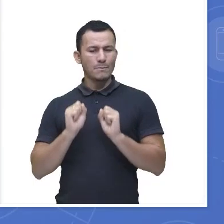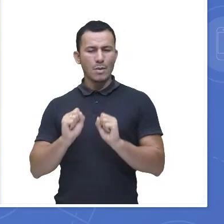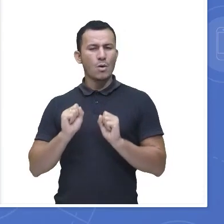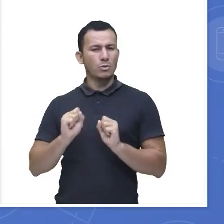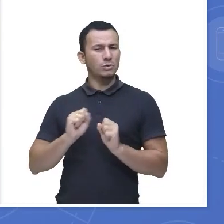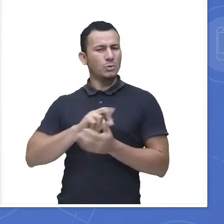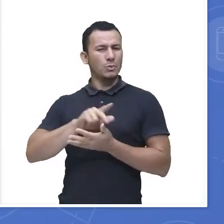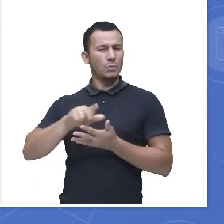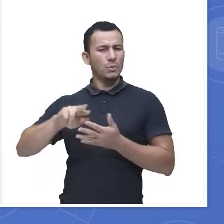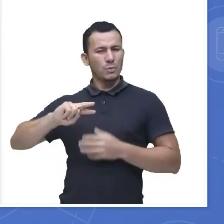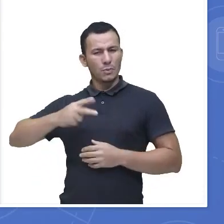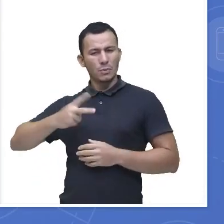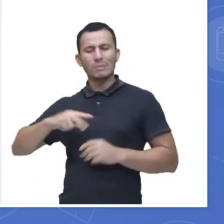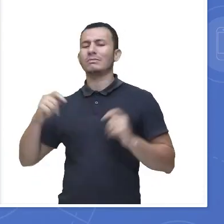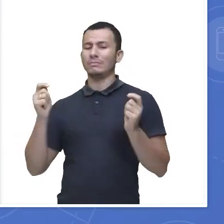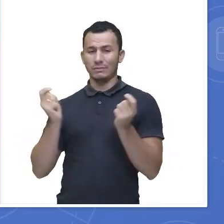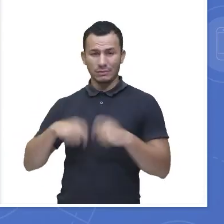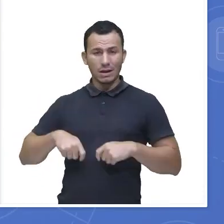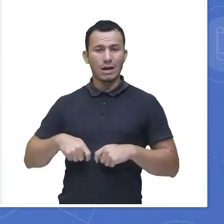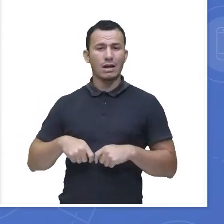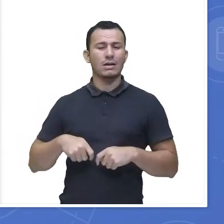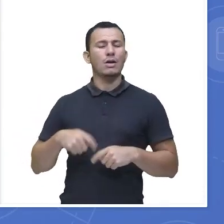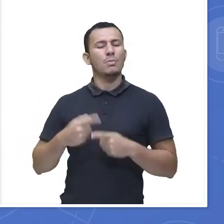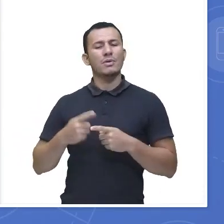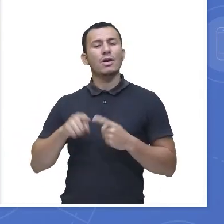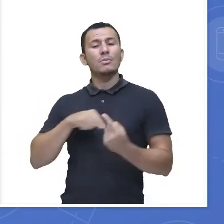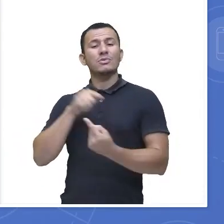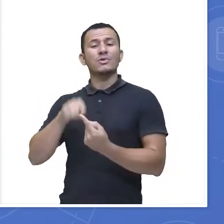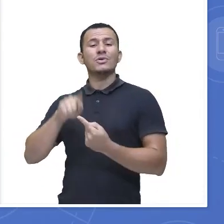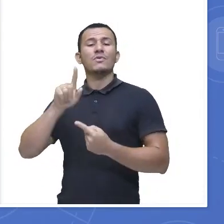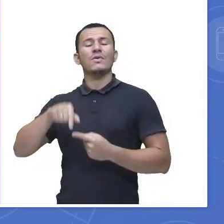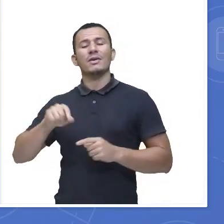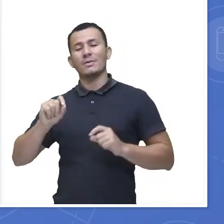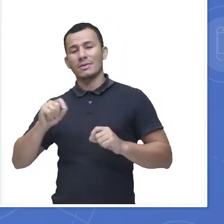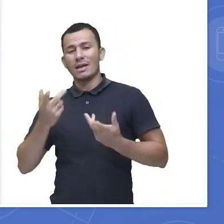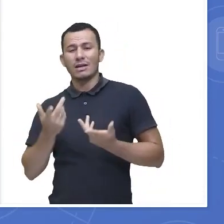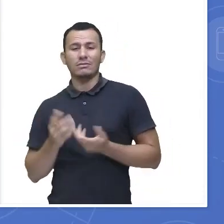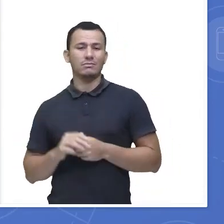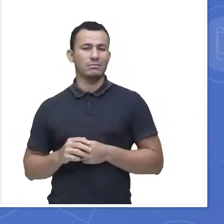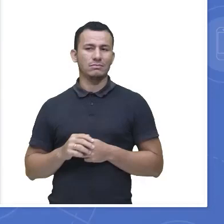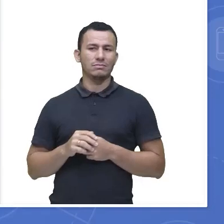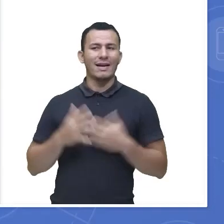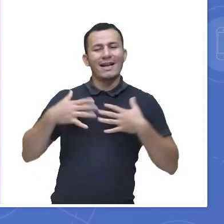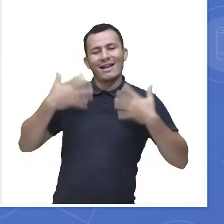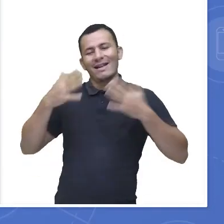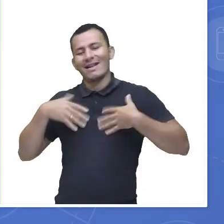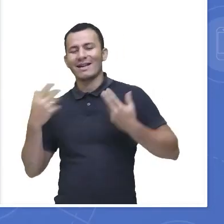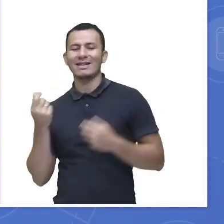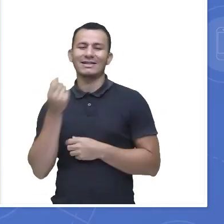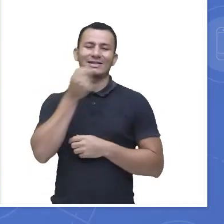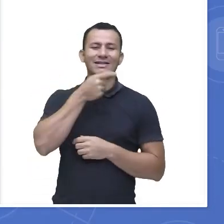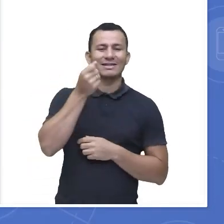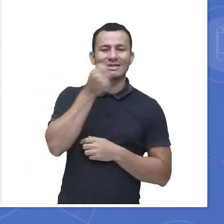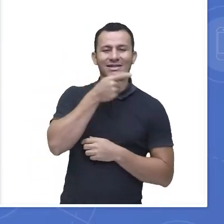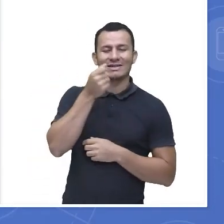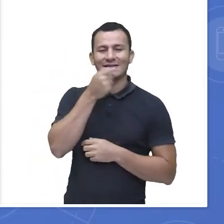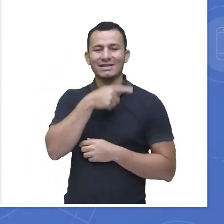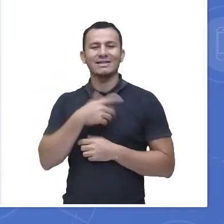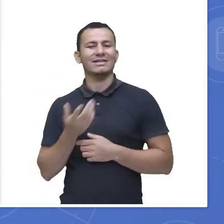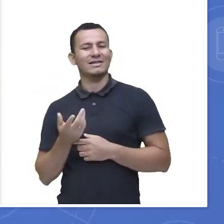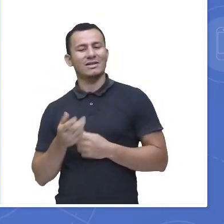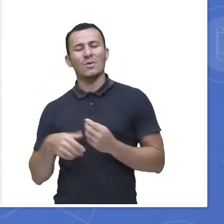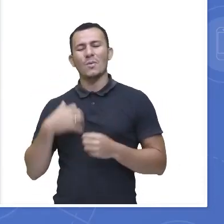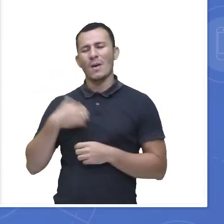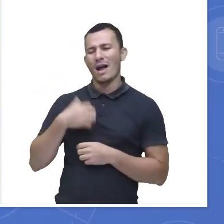ser permitido, deve ser utilizado ali, até porque o objetivo delas pode ser exatamente gerar humor, o efeito de sentido é gerar humor